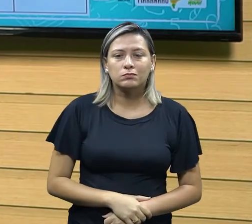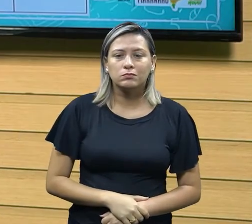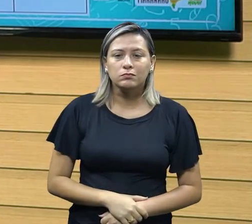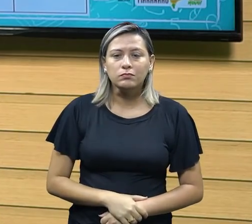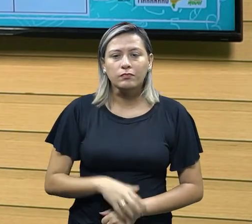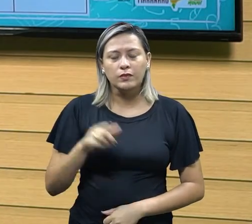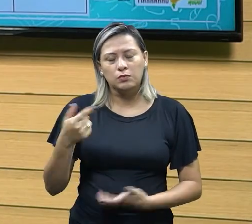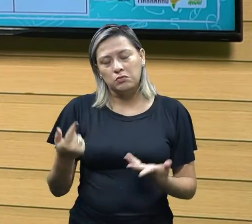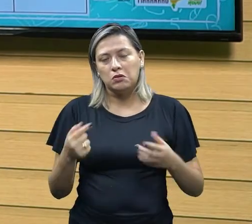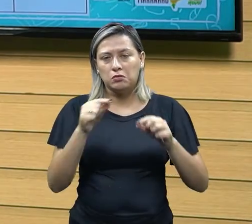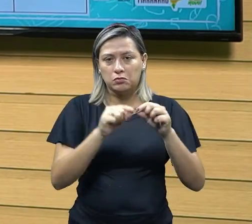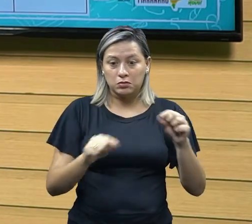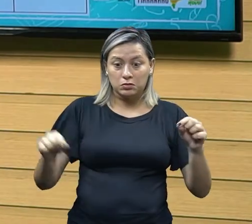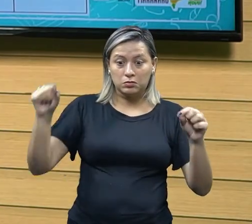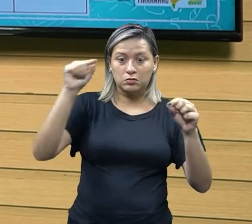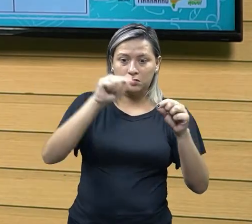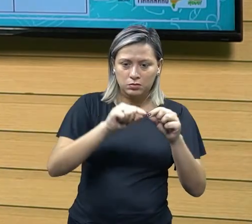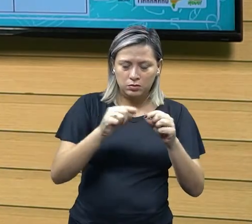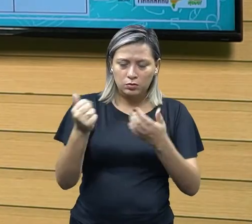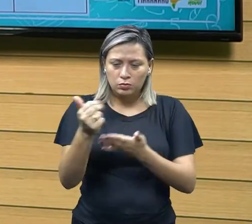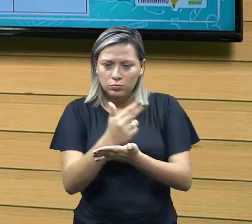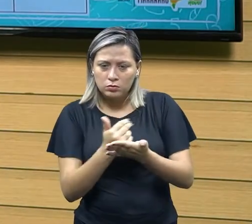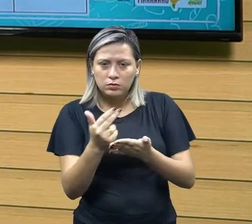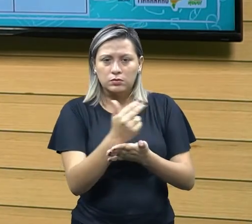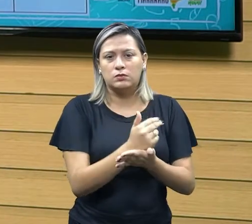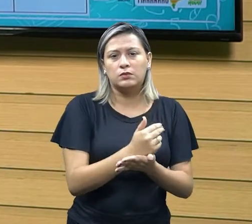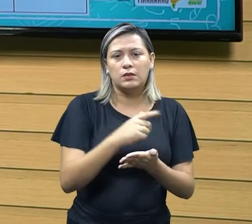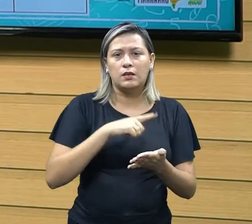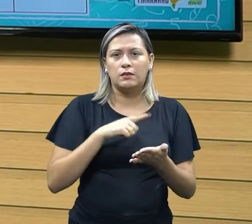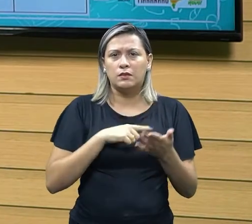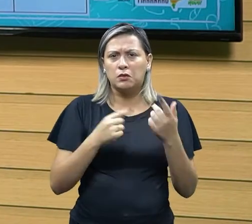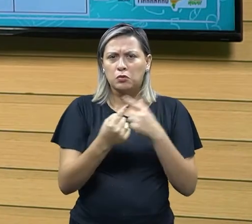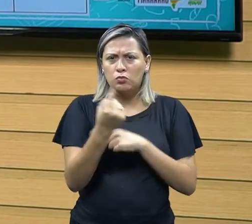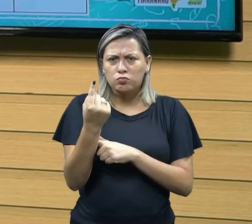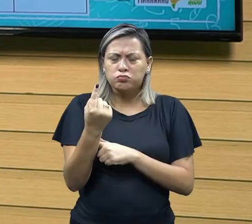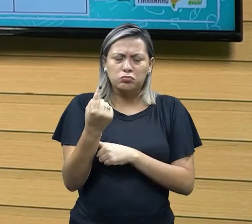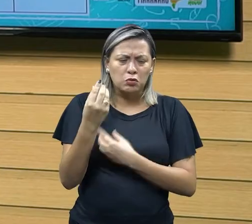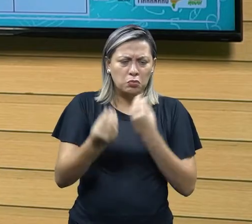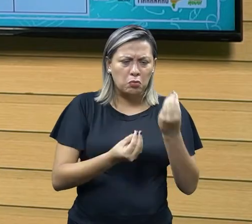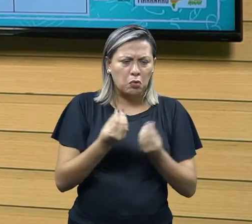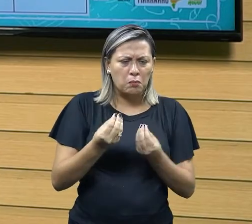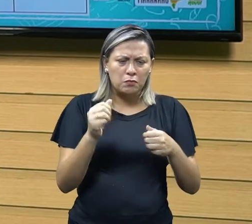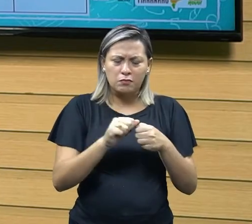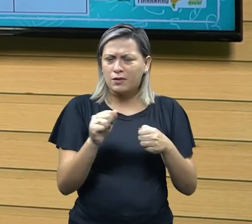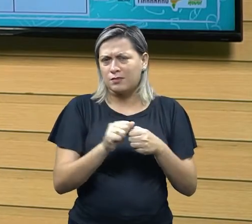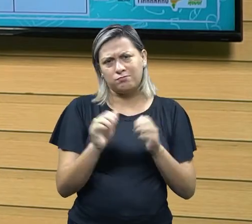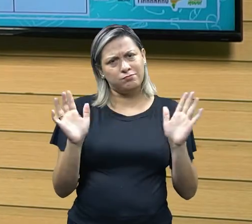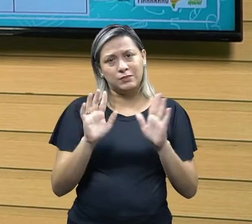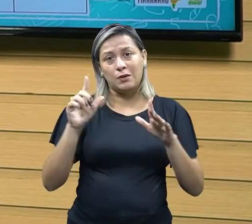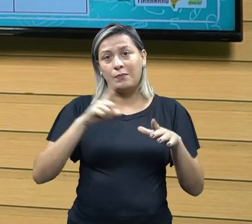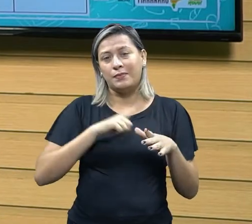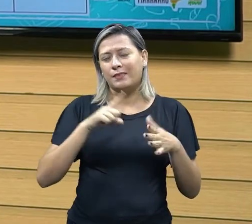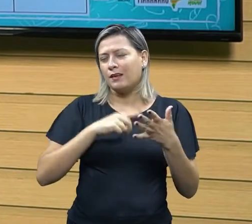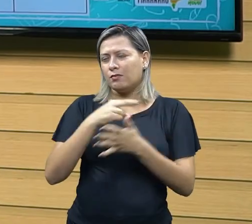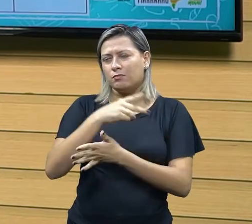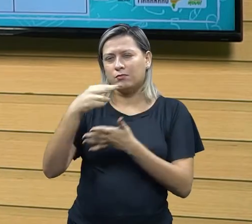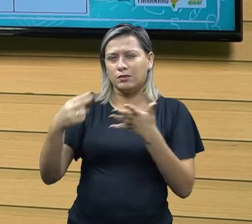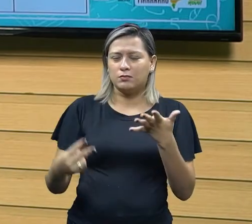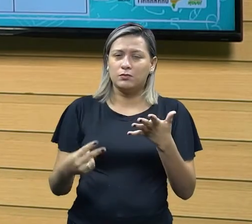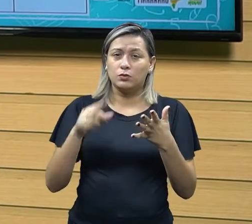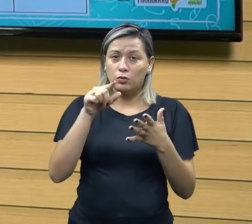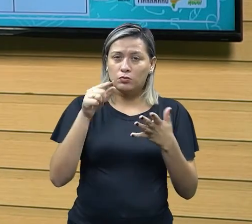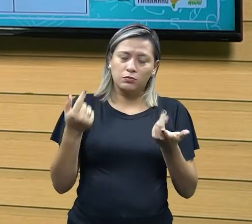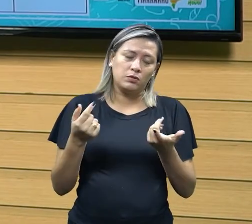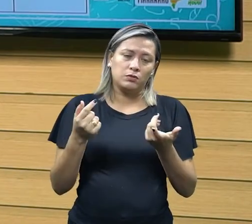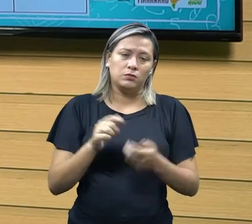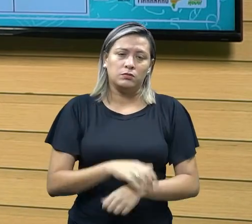né, construir círculos ou desenhar círculos, não só tem uma forma de fazer no AutoCAD. Quando você